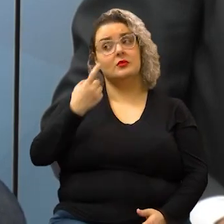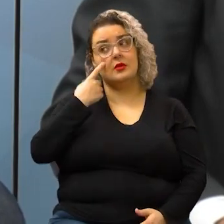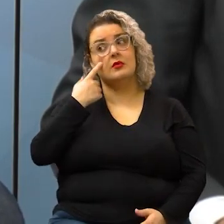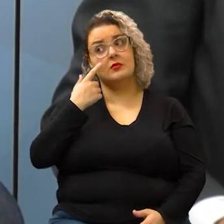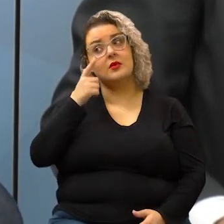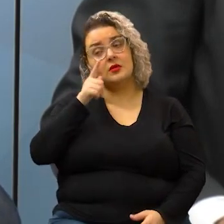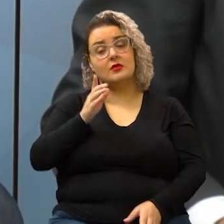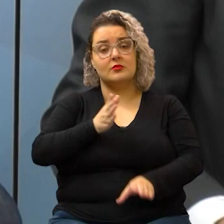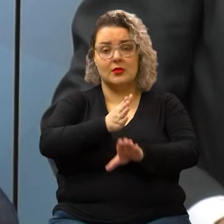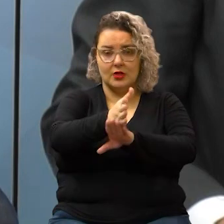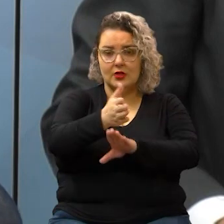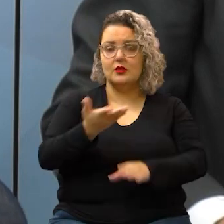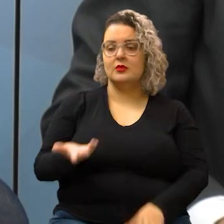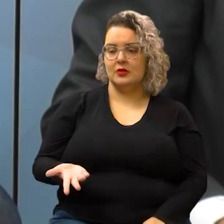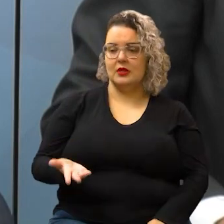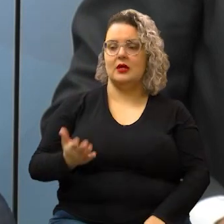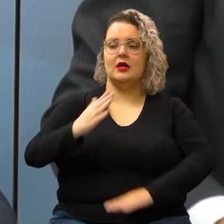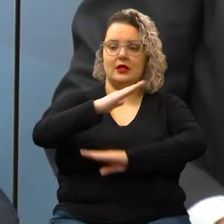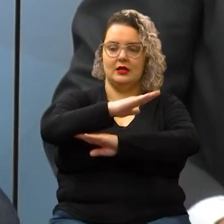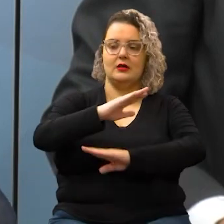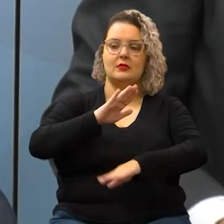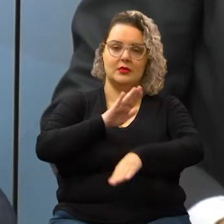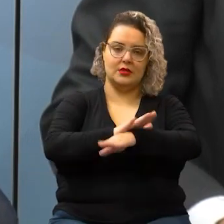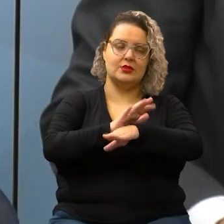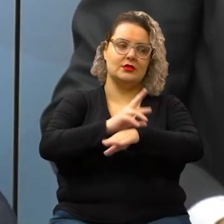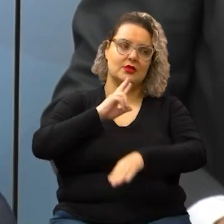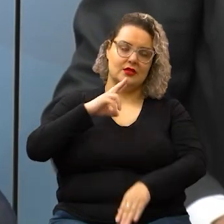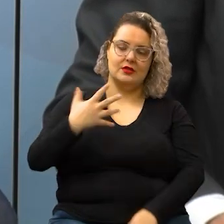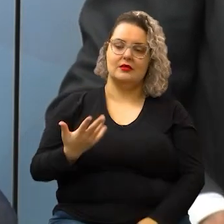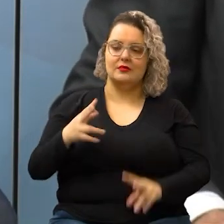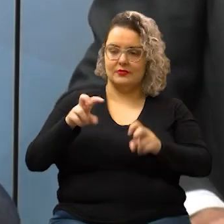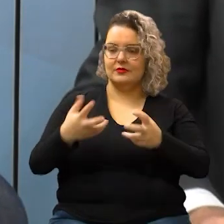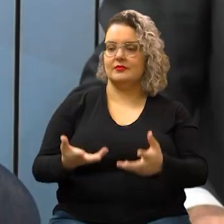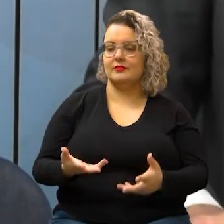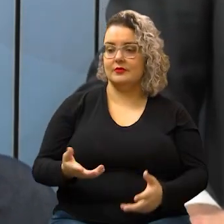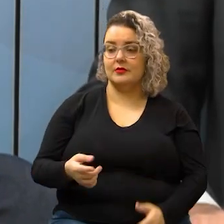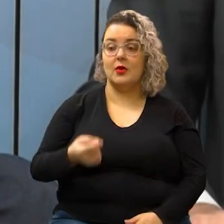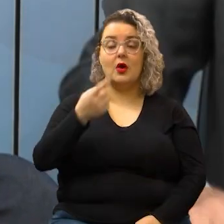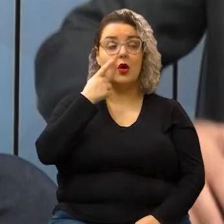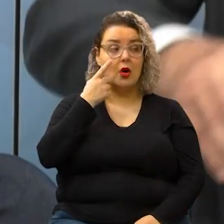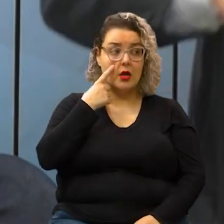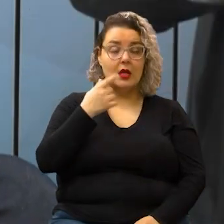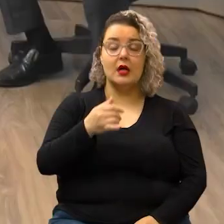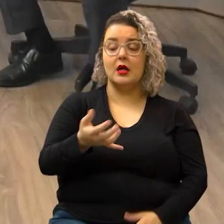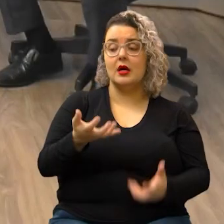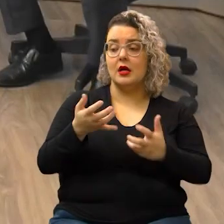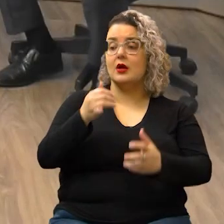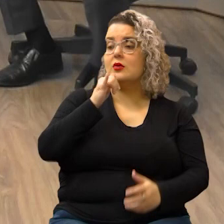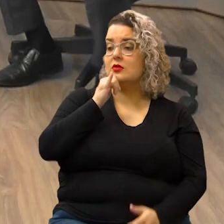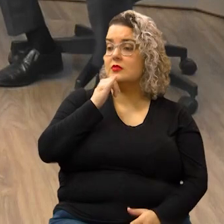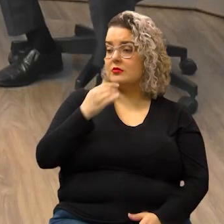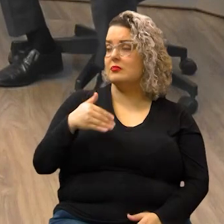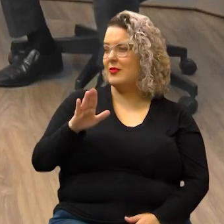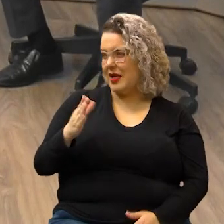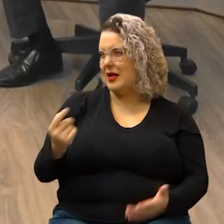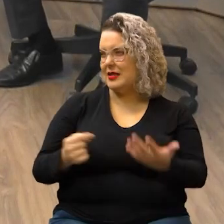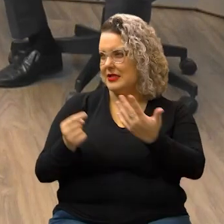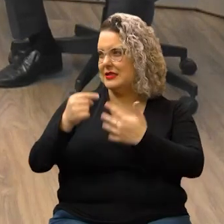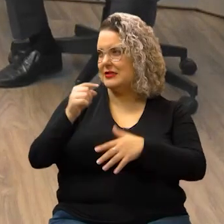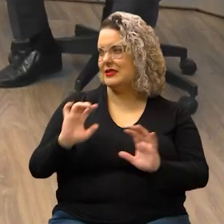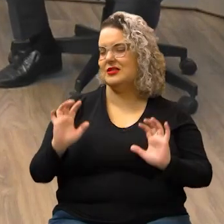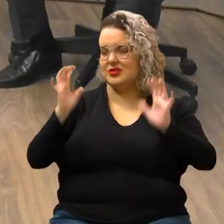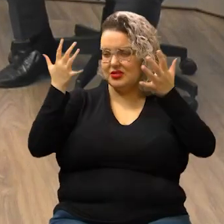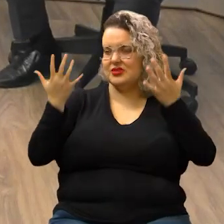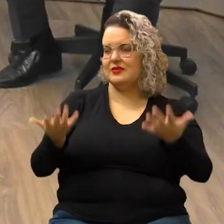encontra um caminho, a Câmara ajudando a resolver essa questão. Olha, quer um exemplo, né? Para ir além dessa questão também de